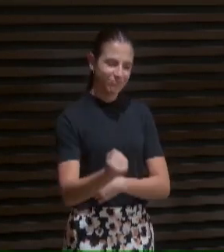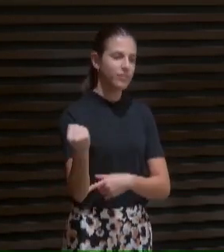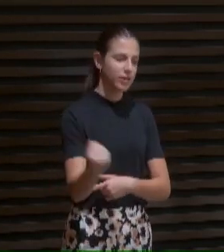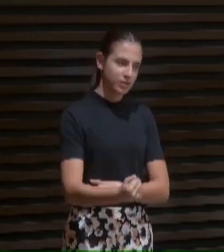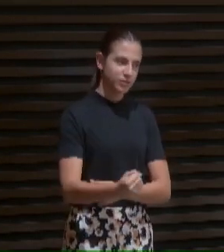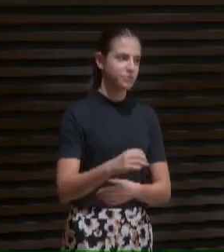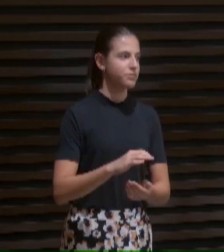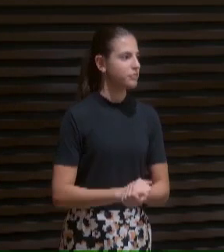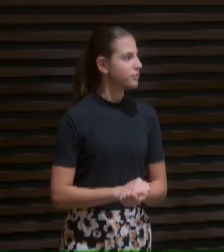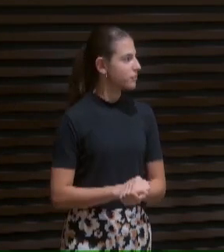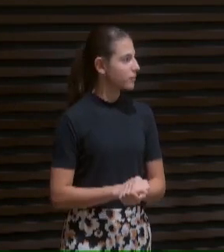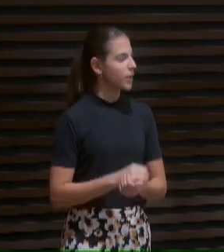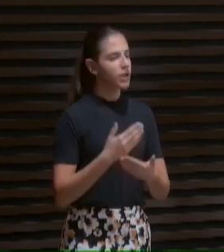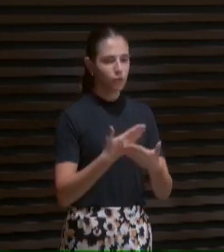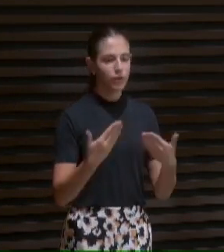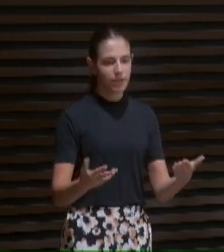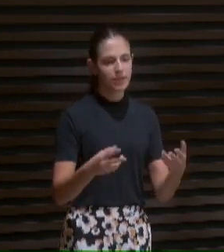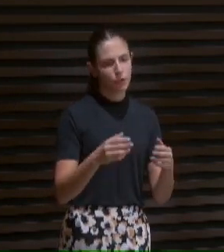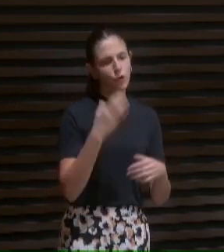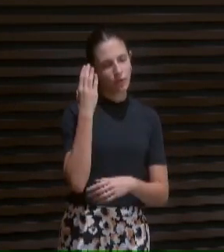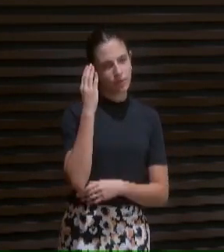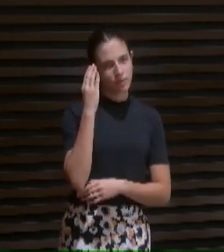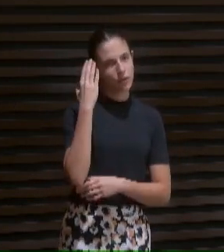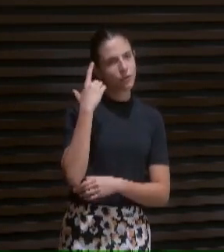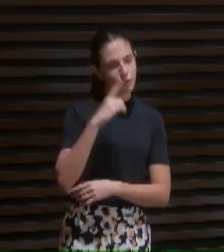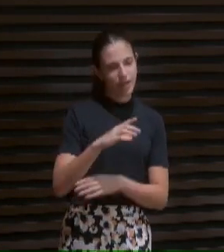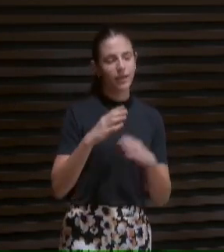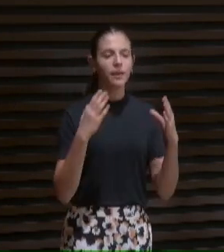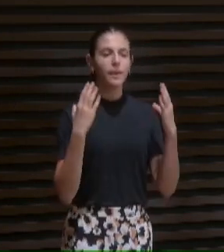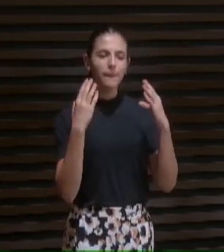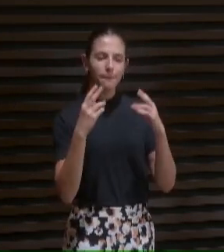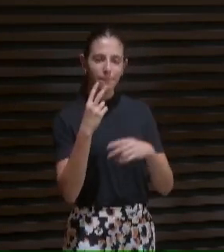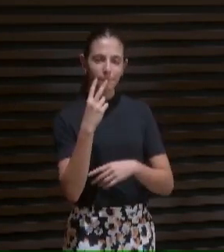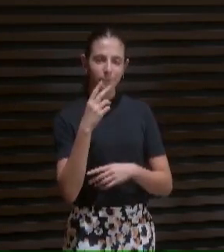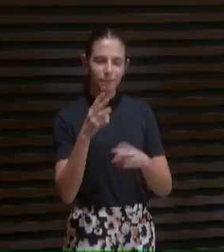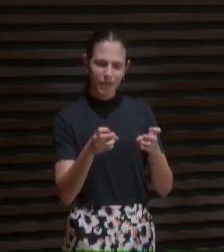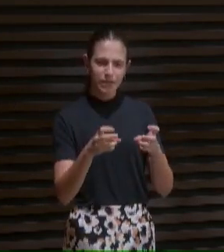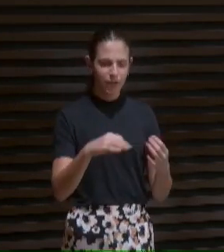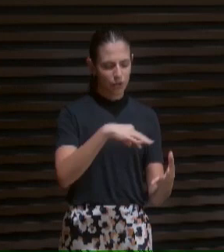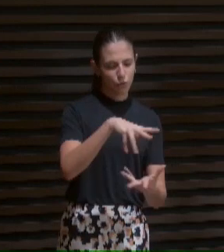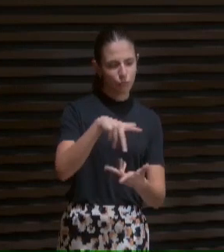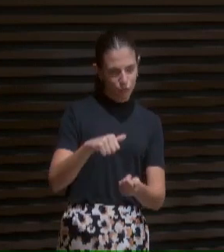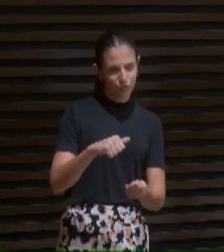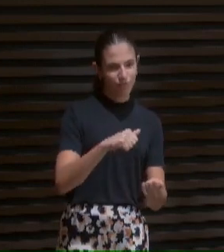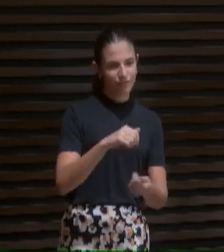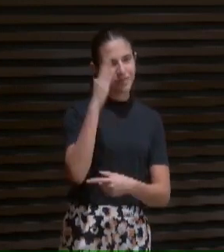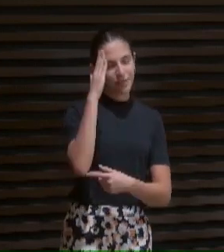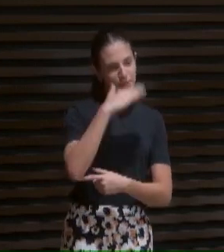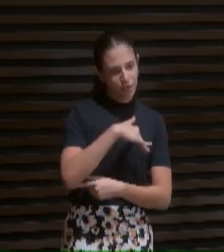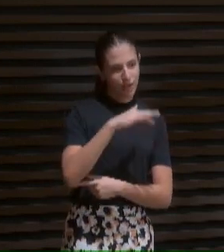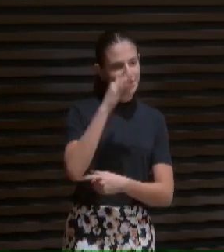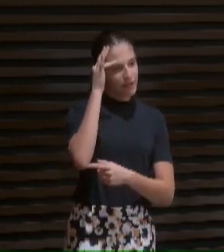E vocês percebem, não é? Pelo mundo, como está essa filosofia